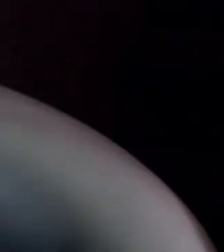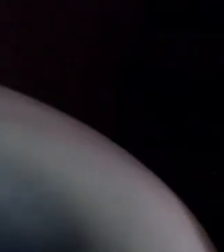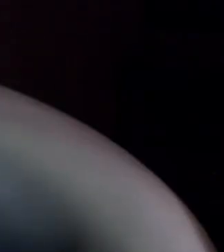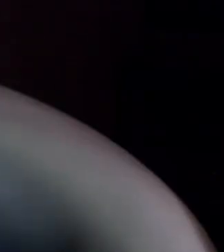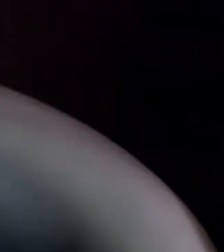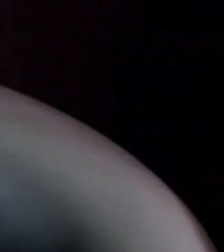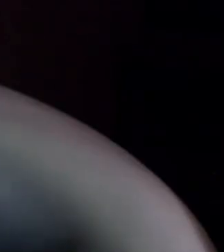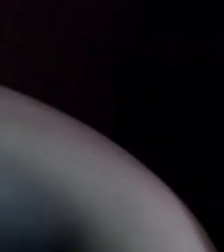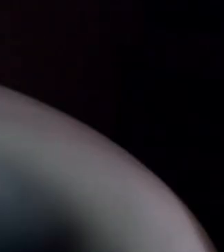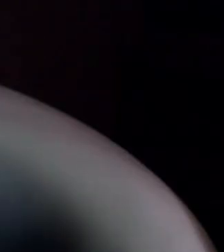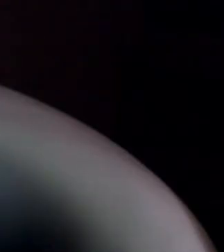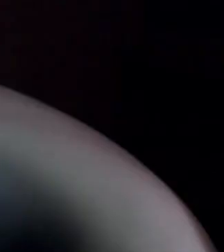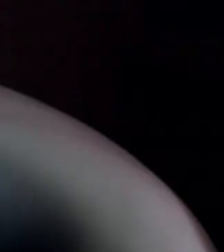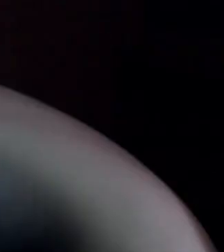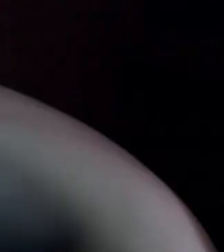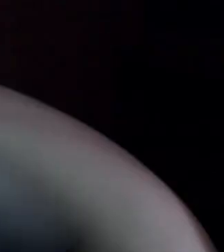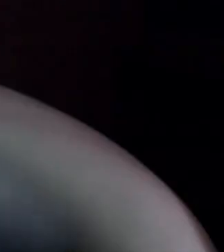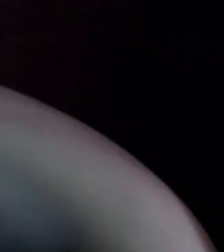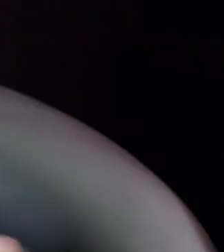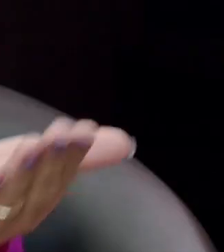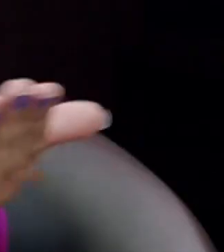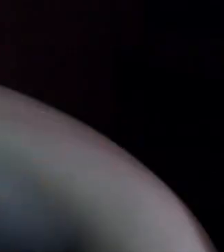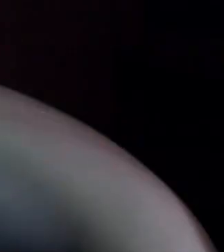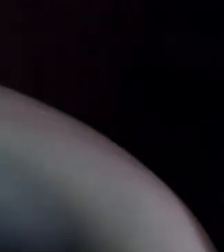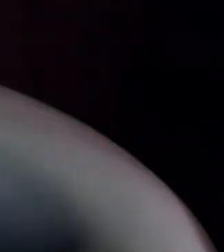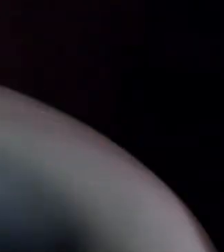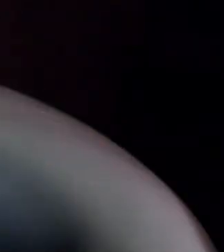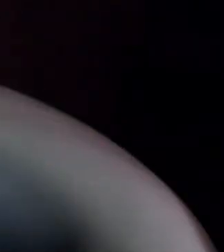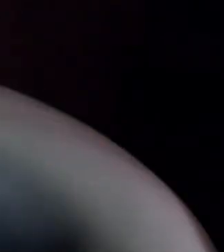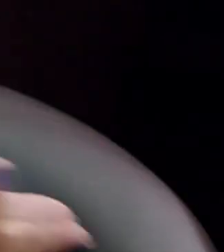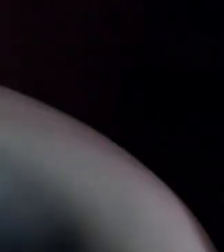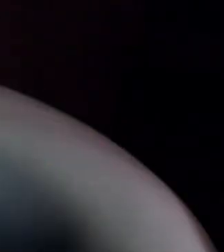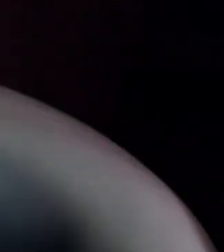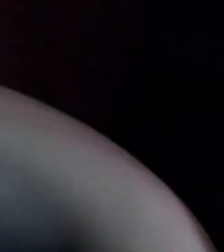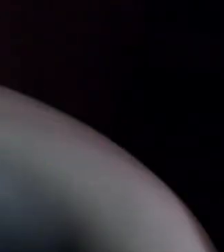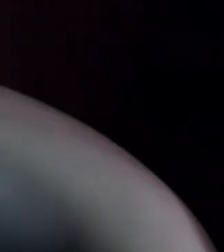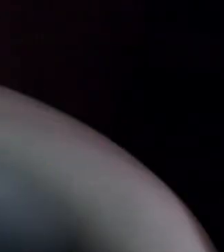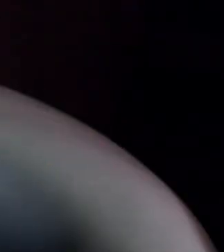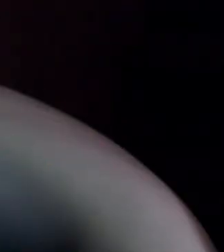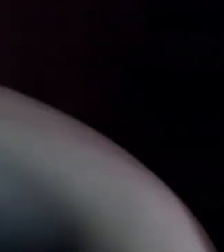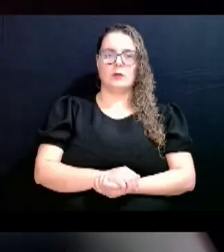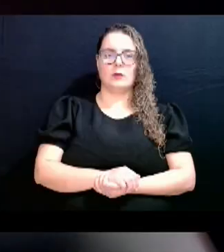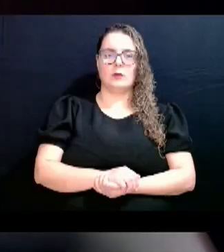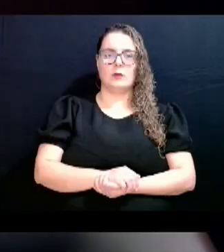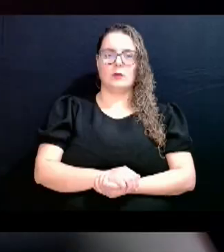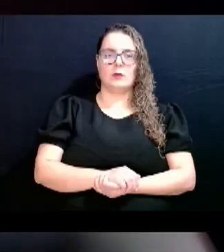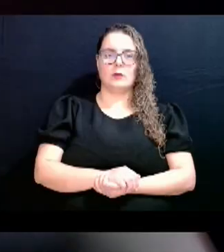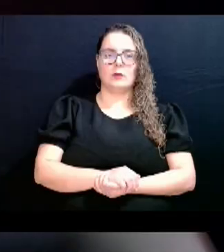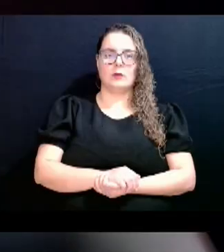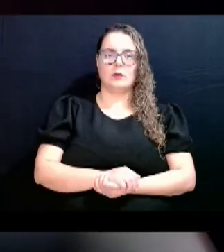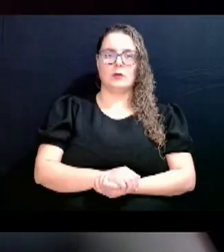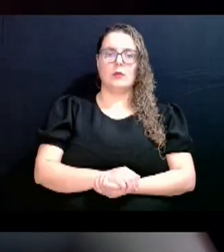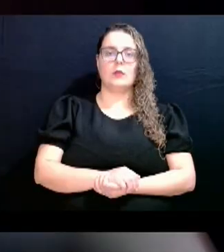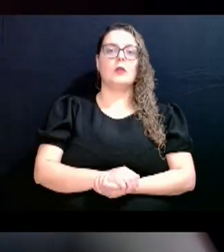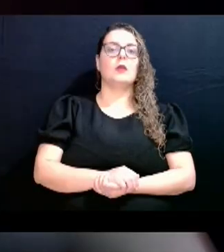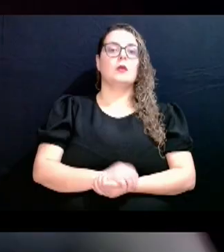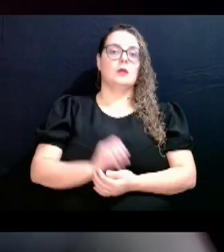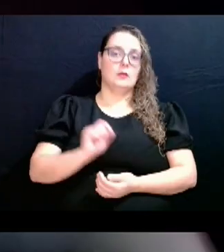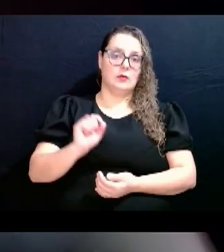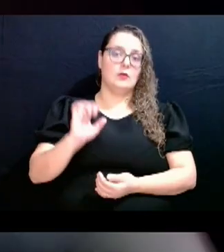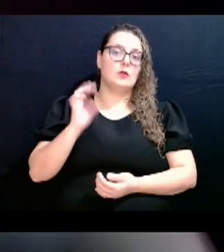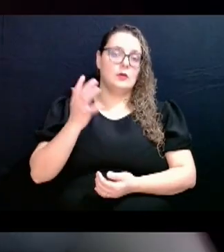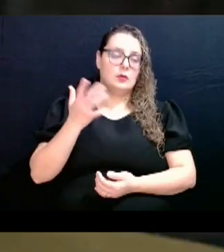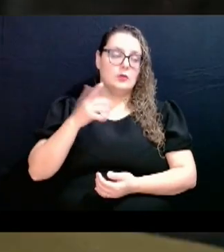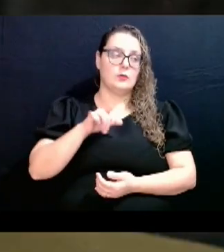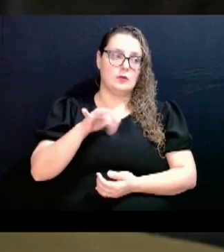curso, vamos fazer alguma coisa? Tem um problema médico? Tá sabendo. E foi isso que não aconteceu no caso do Léo. Perfeito. Então, a